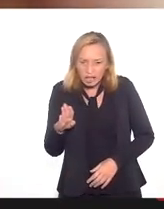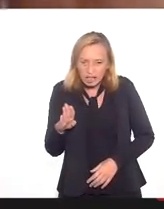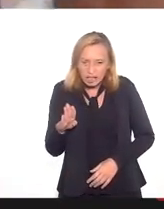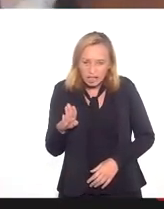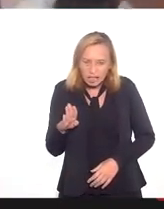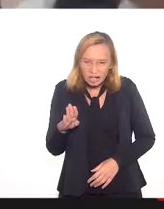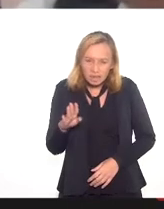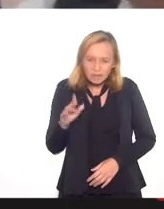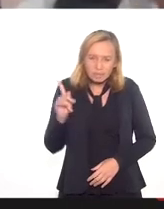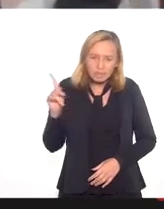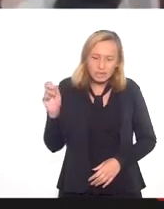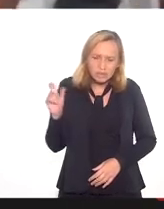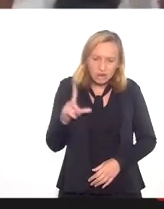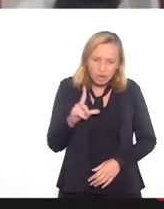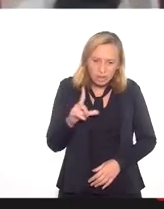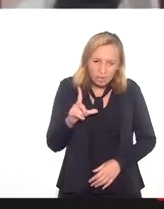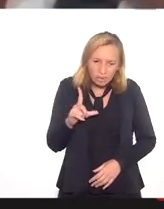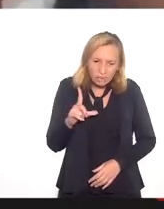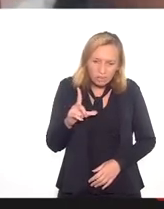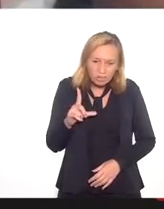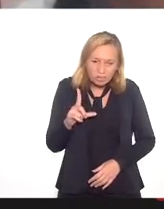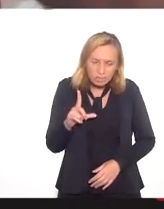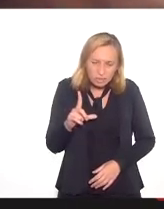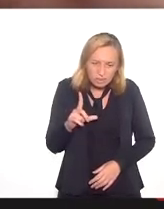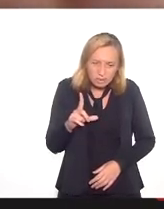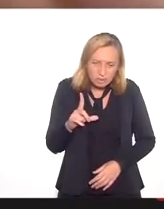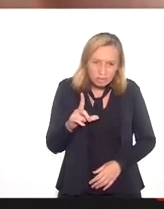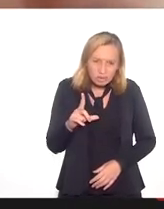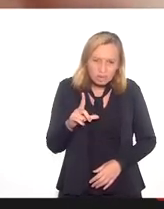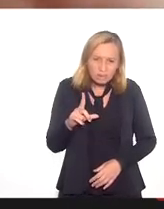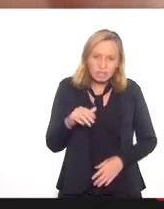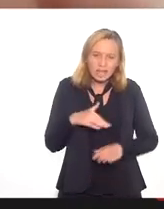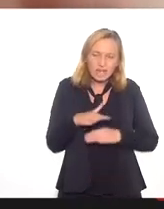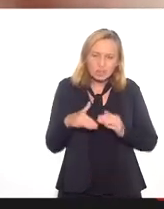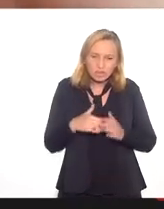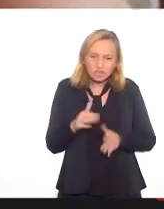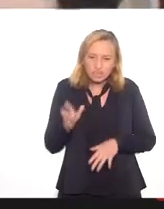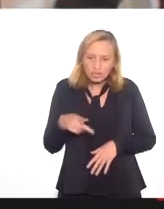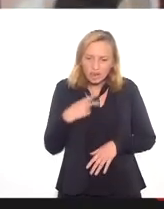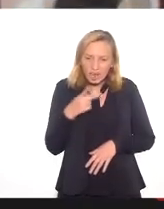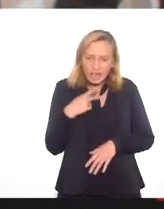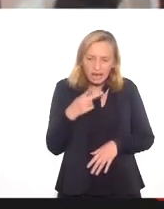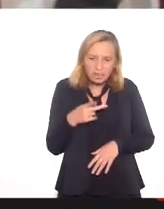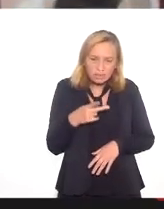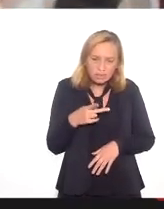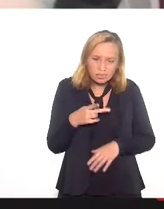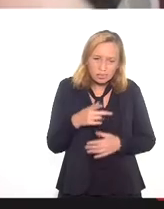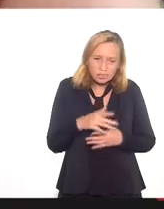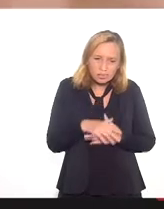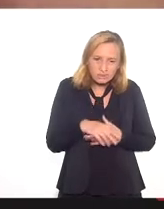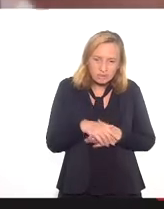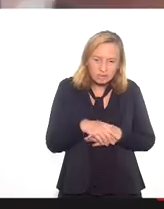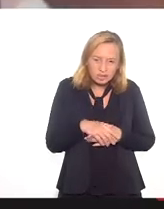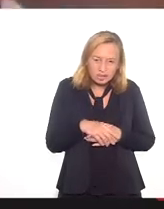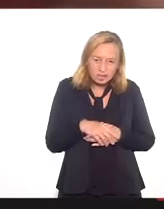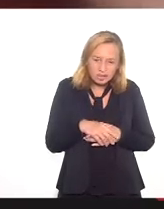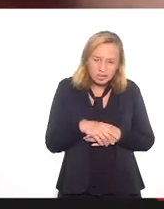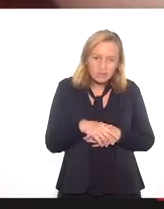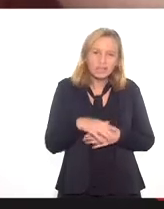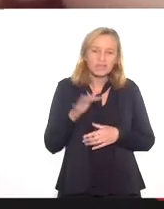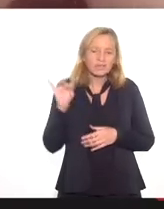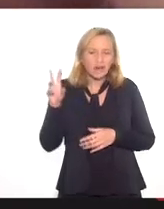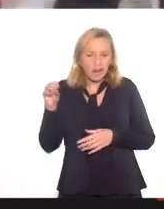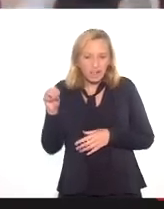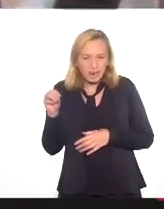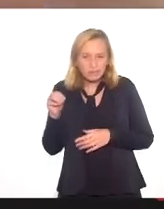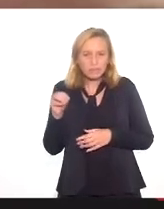pessoal da Rússia, que já falaram quando está lá de Flávia I, Flávia Serrati,